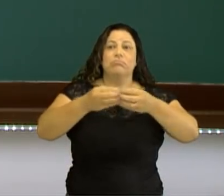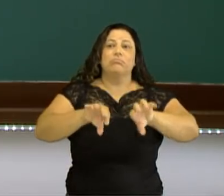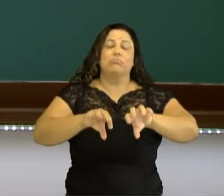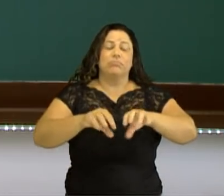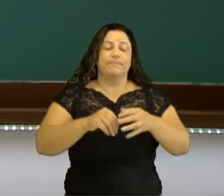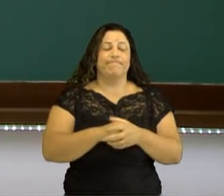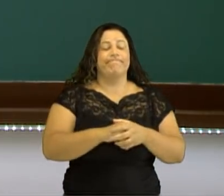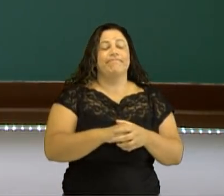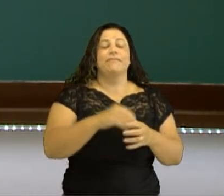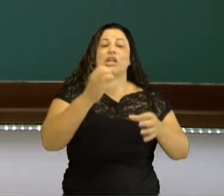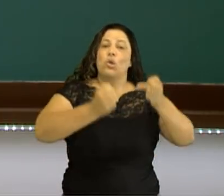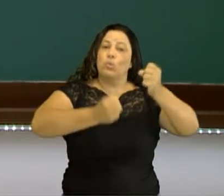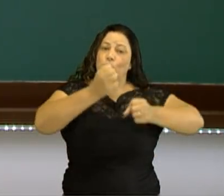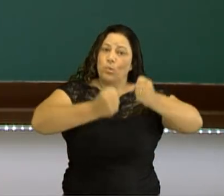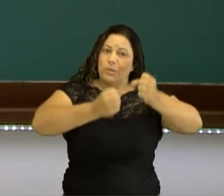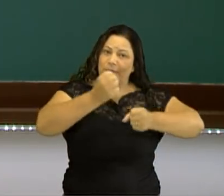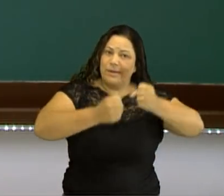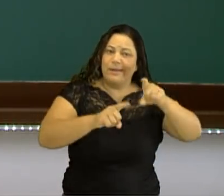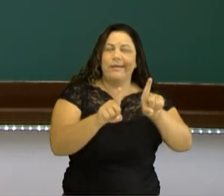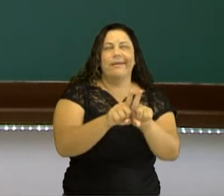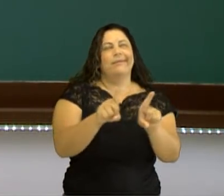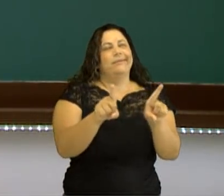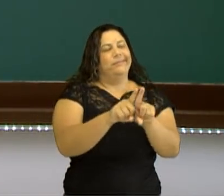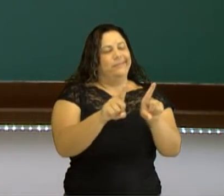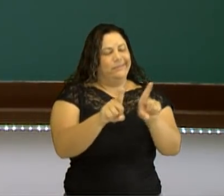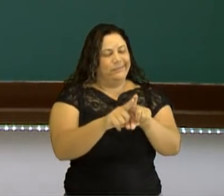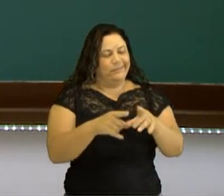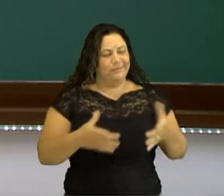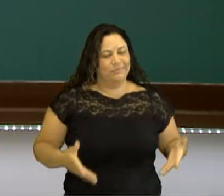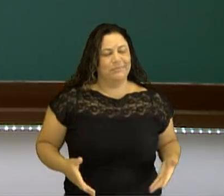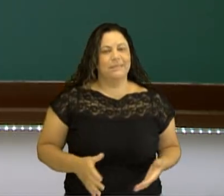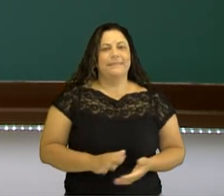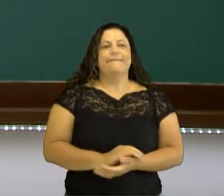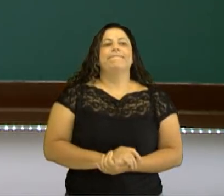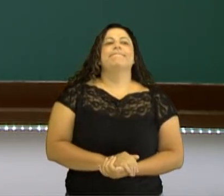tem uma quantidade não muito grande, mas tem uma quantidadezinha ali.